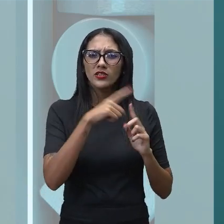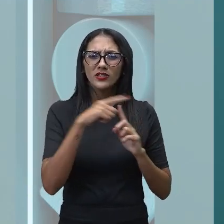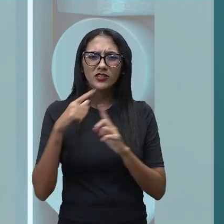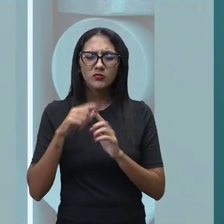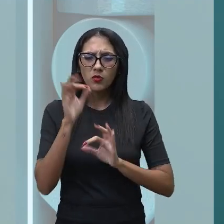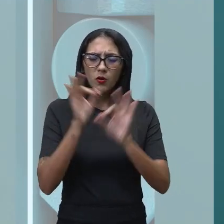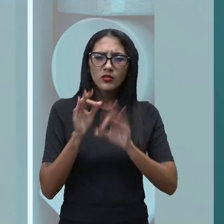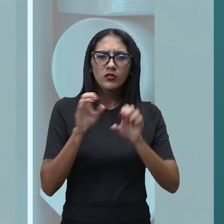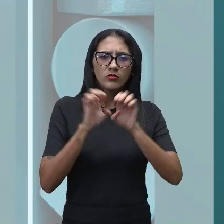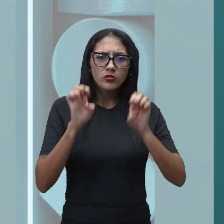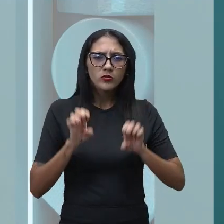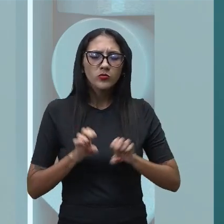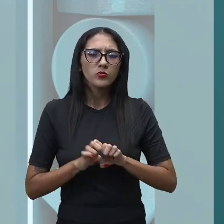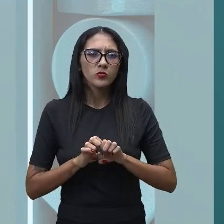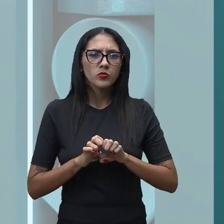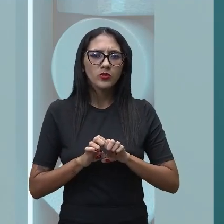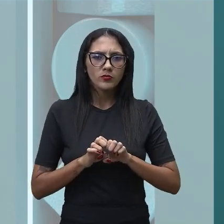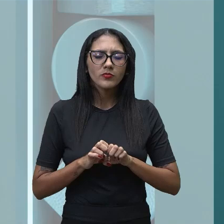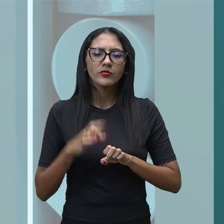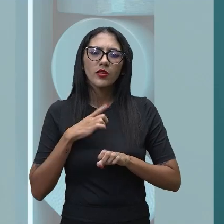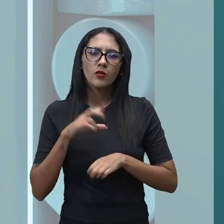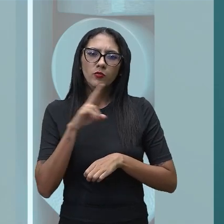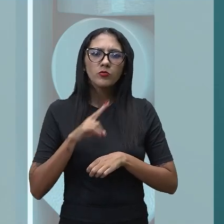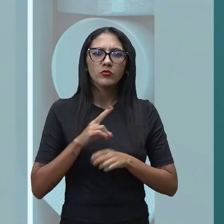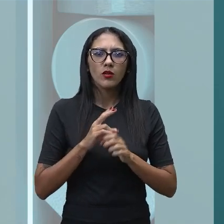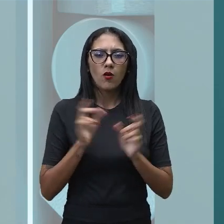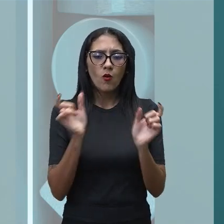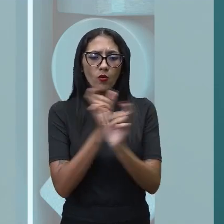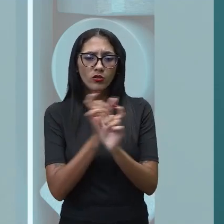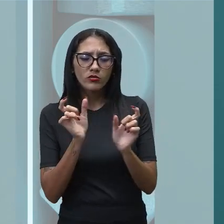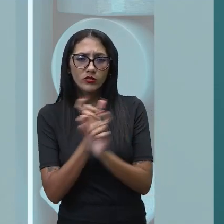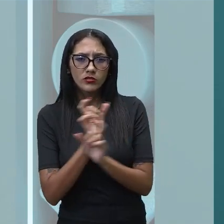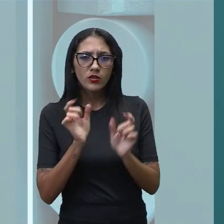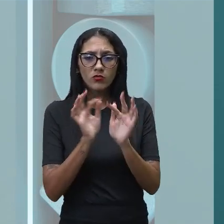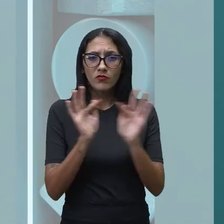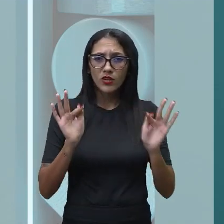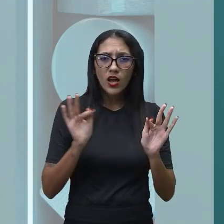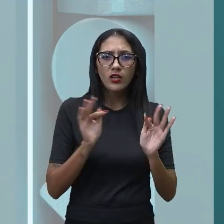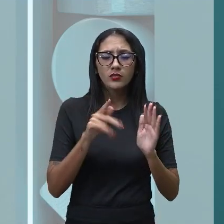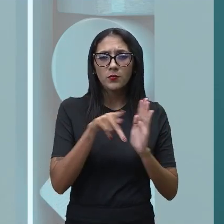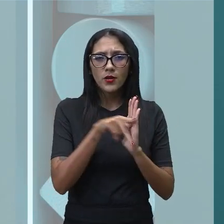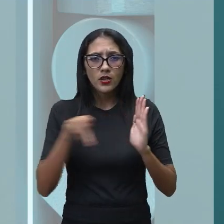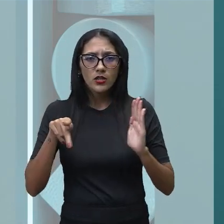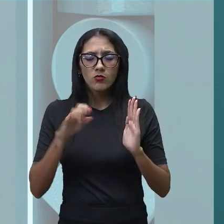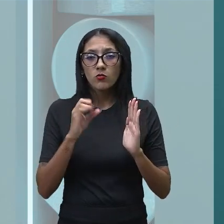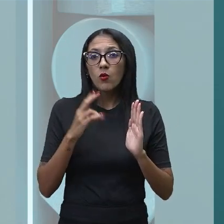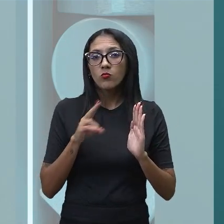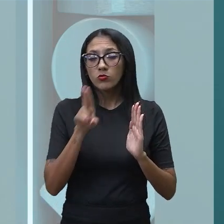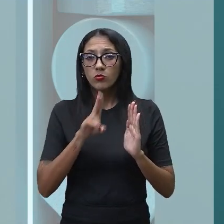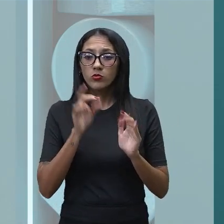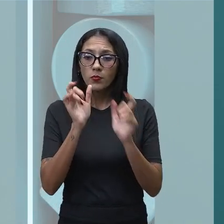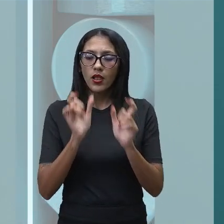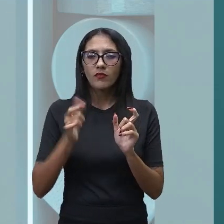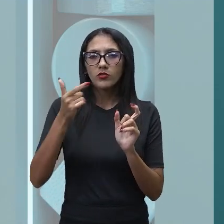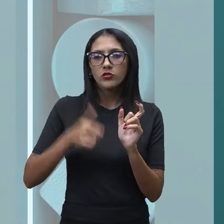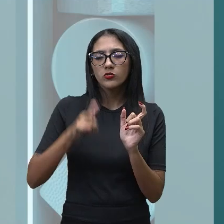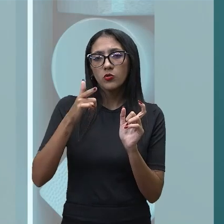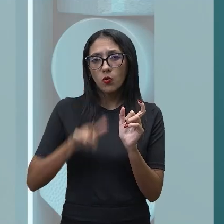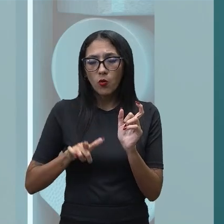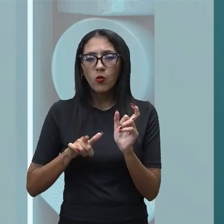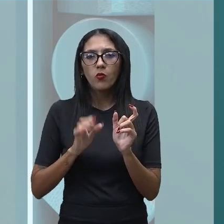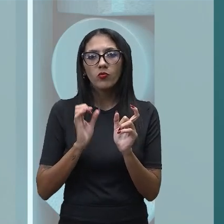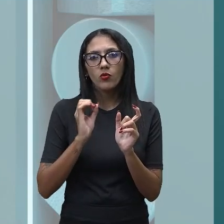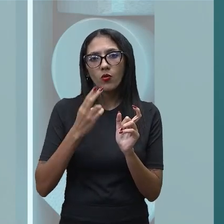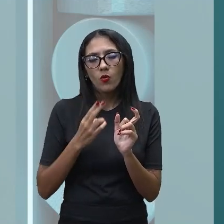construção, trabalham exatamente com a ordem das frases, orações e períodos, ou com a repetição de determinados termos, como palavras ou